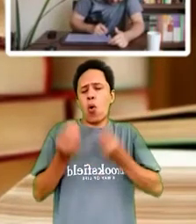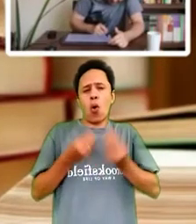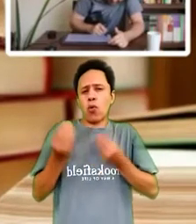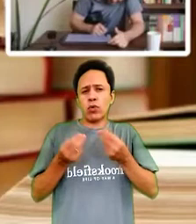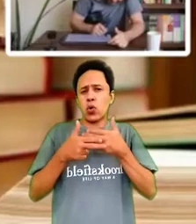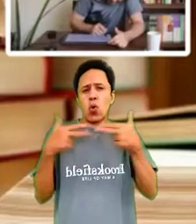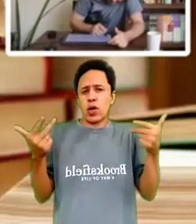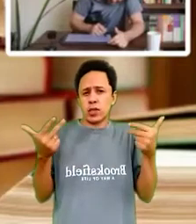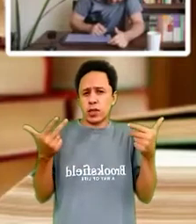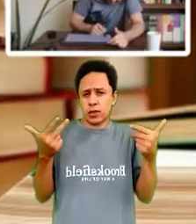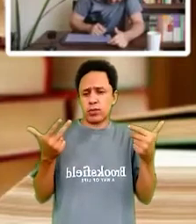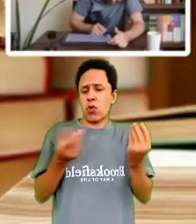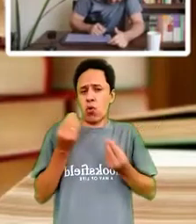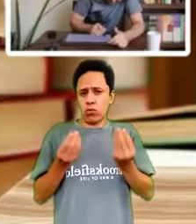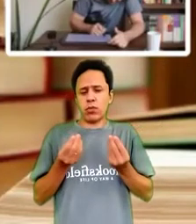As coisas